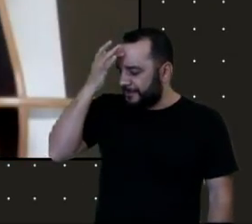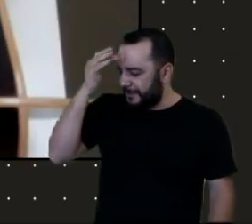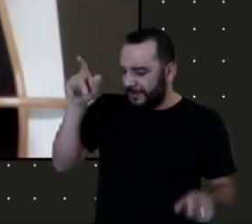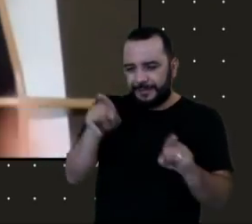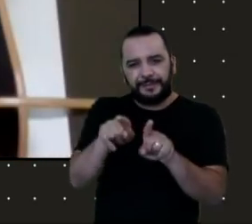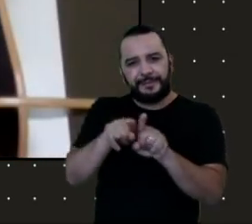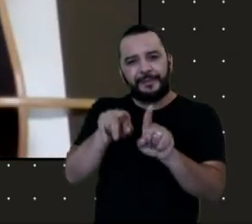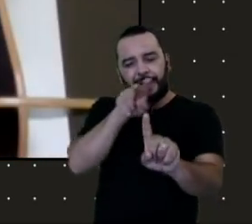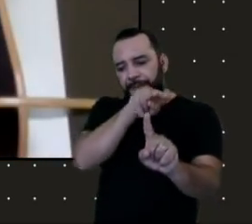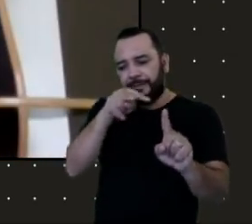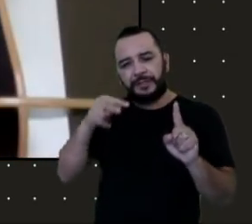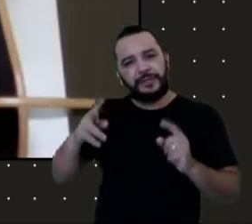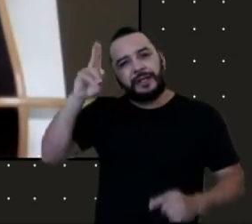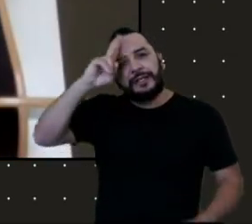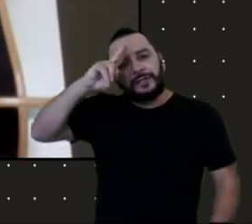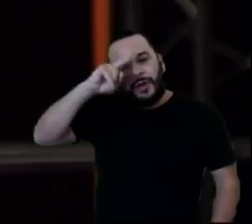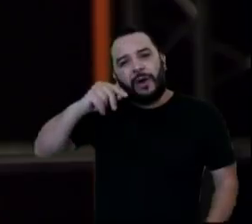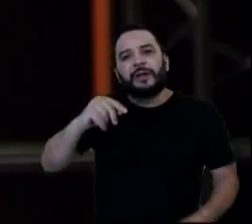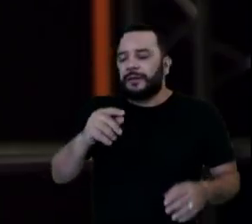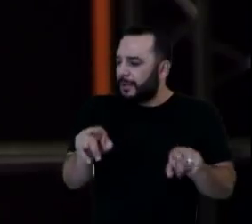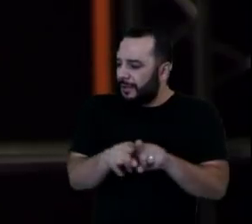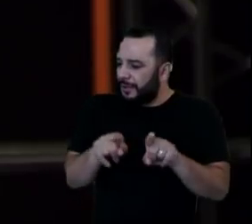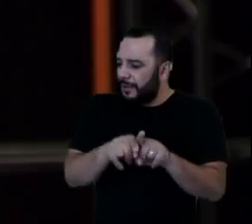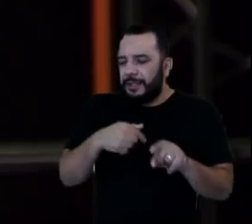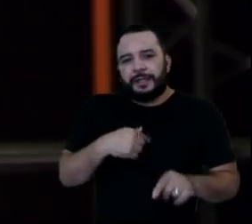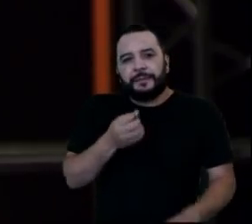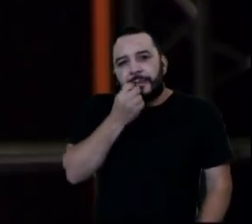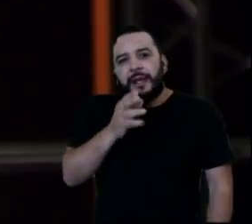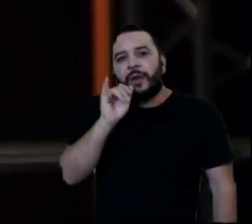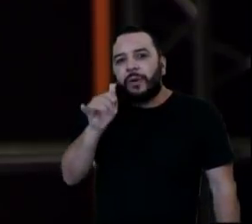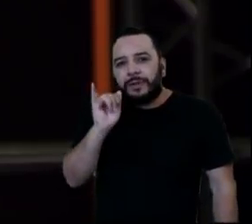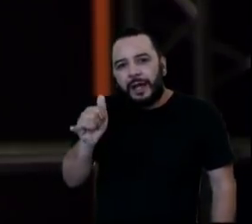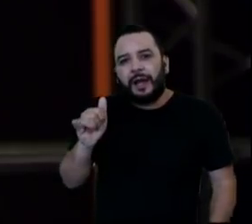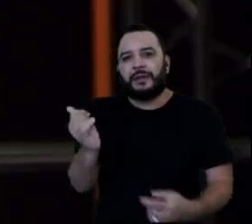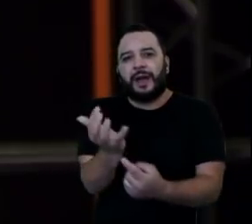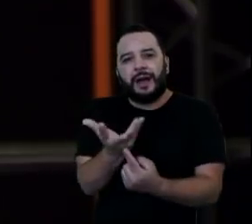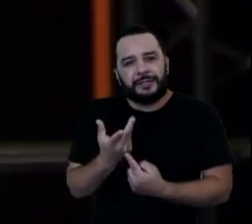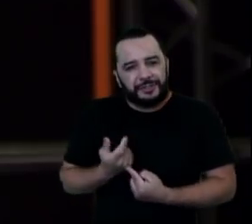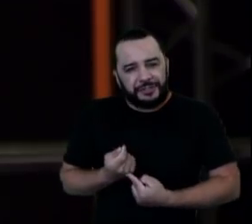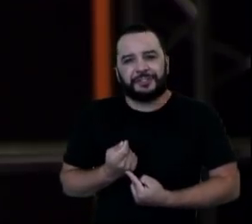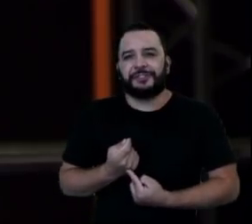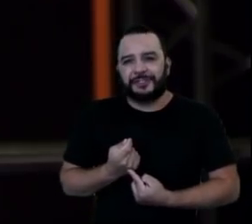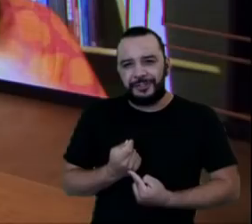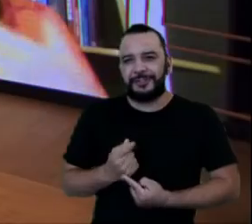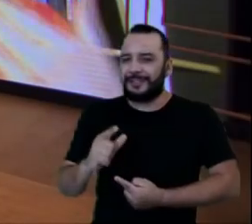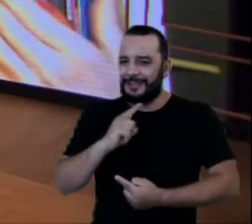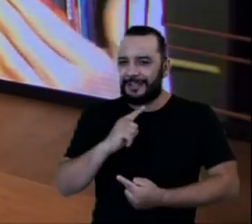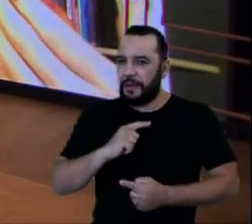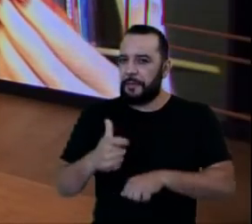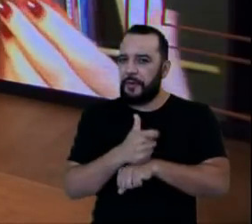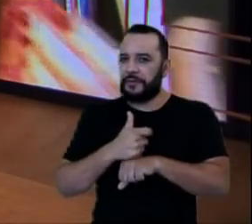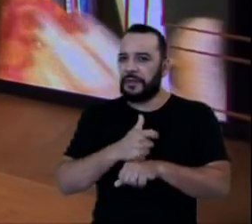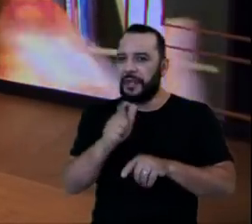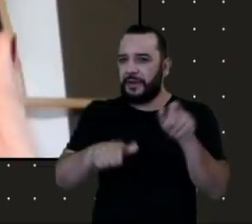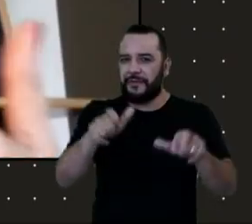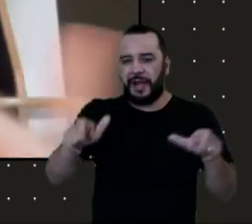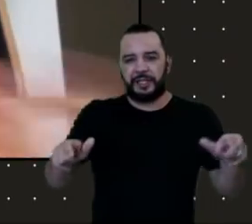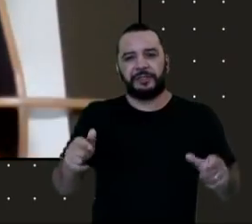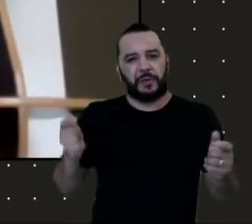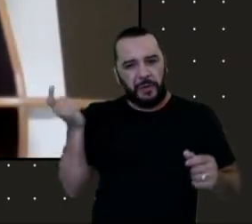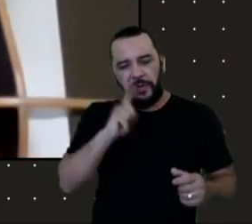5 minutos. E o Rio Otto tinha essa força dramática, essa força cênica, de fazer você esquecer